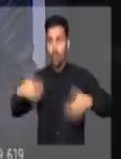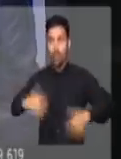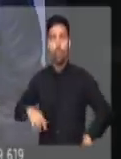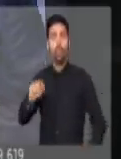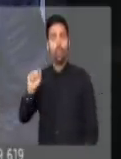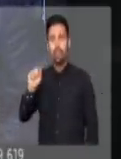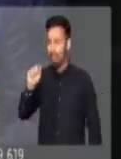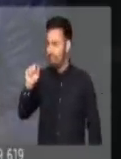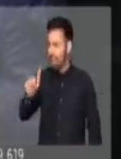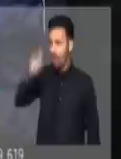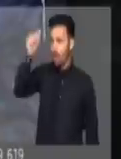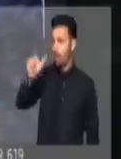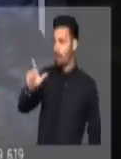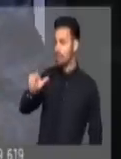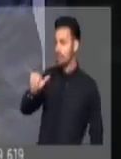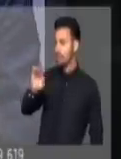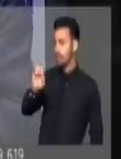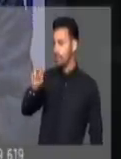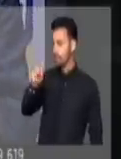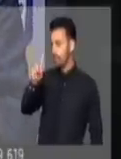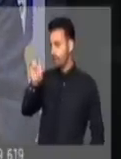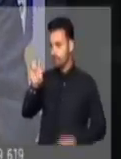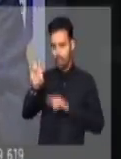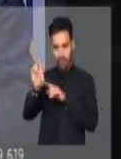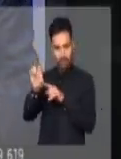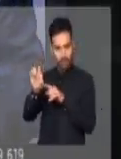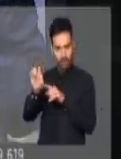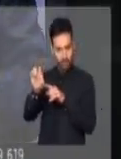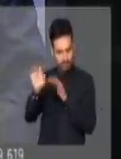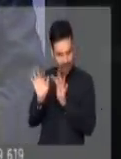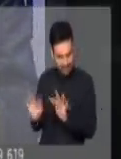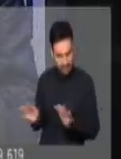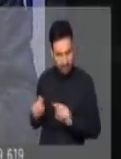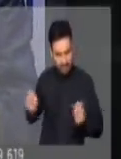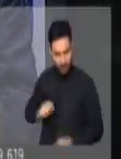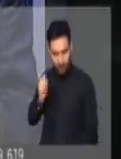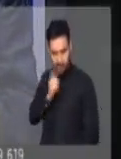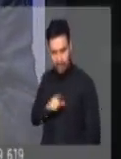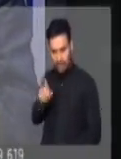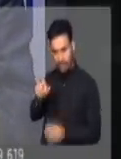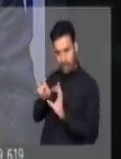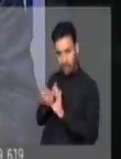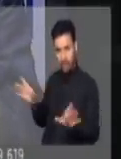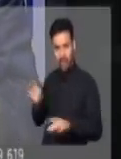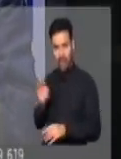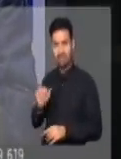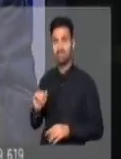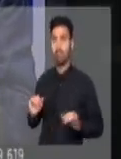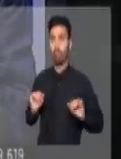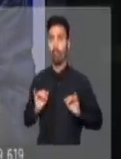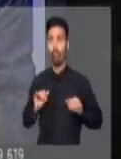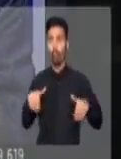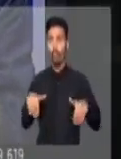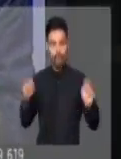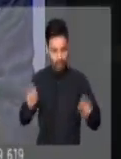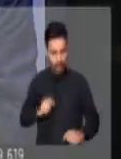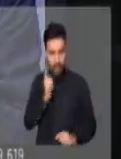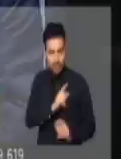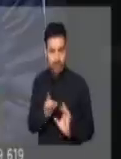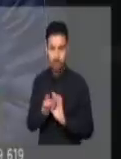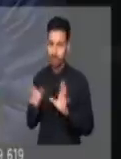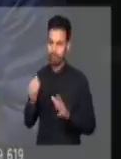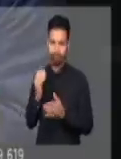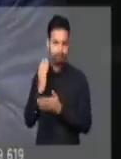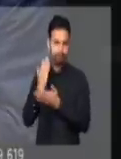o ideal da liberdade não caiu do céu. Daquela inspiração constitucionalista que